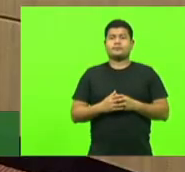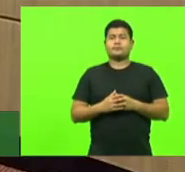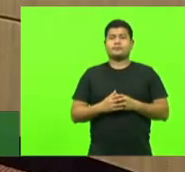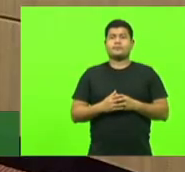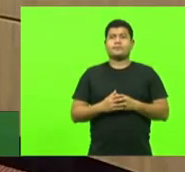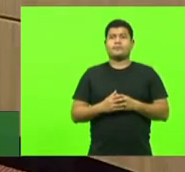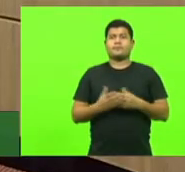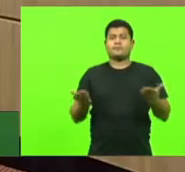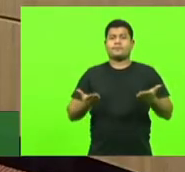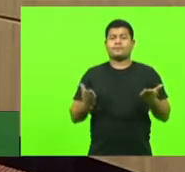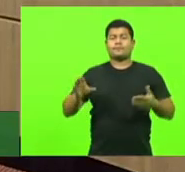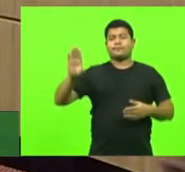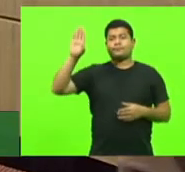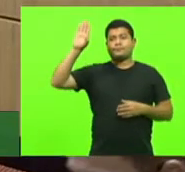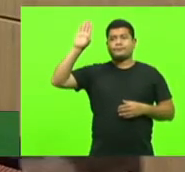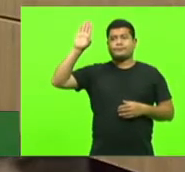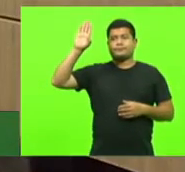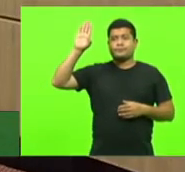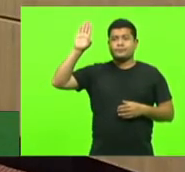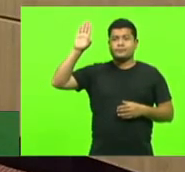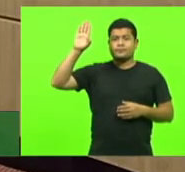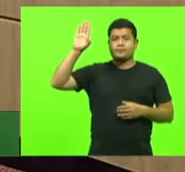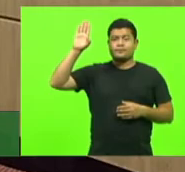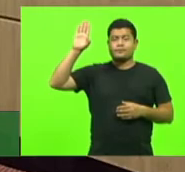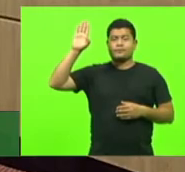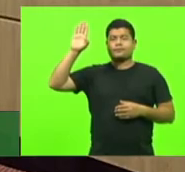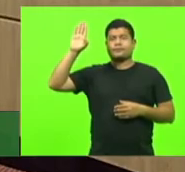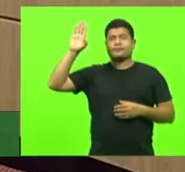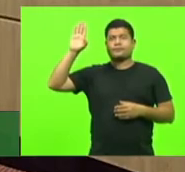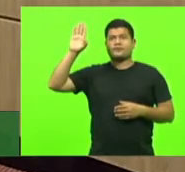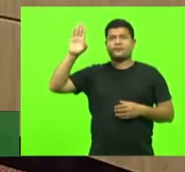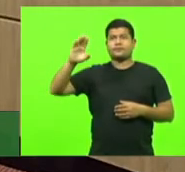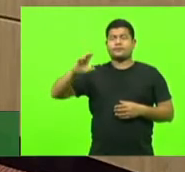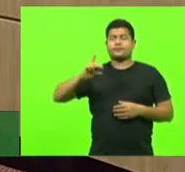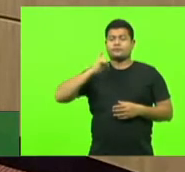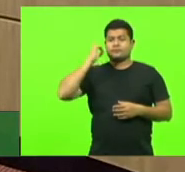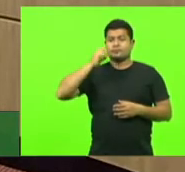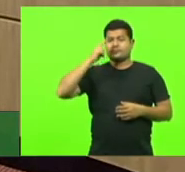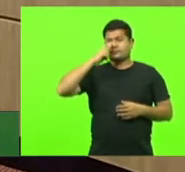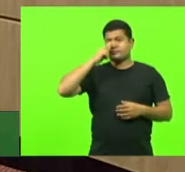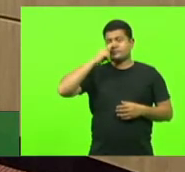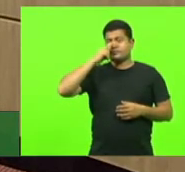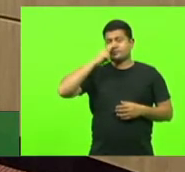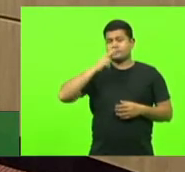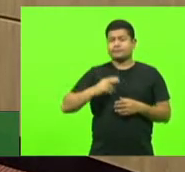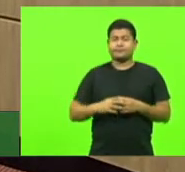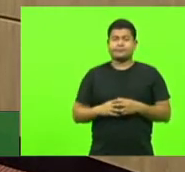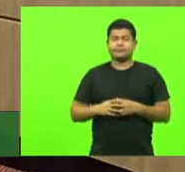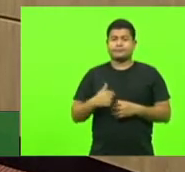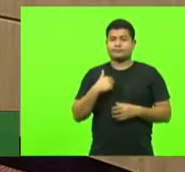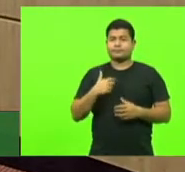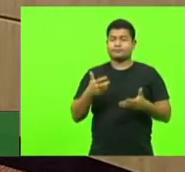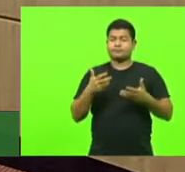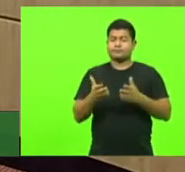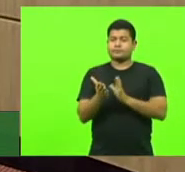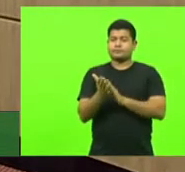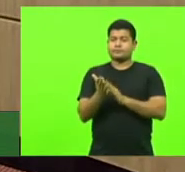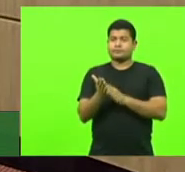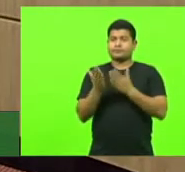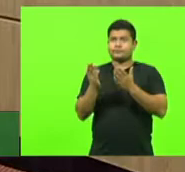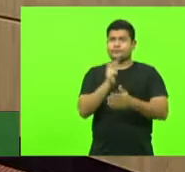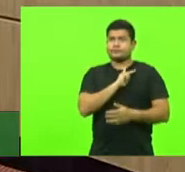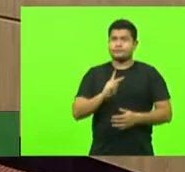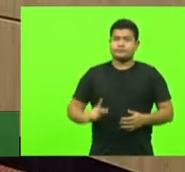A palavra, senhor presidente. Com a palavra, deputado Nazareno Martins. Quero parabenizar o presidente, que ontem estava